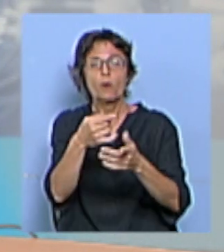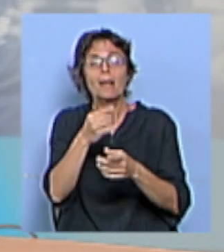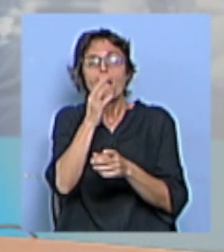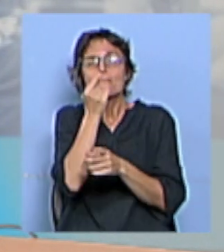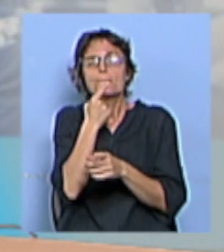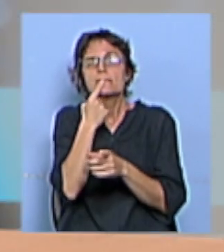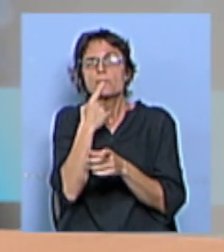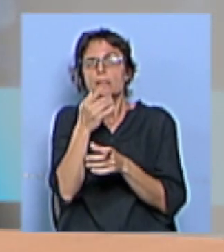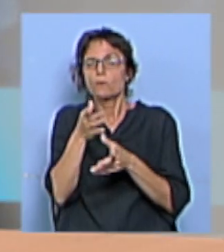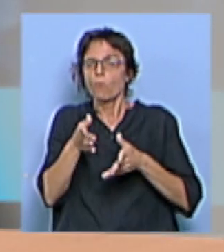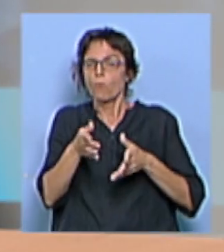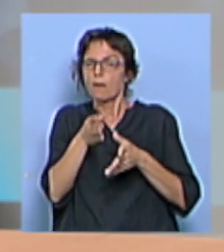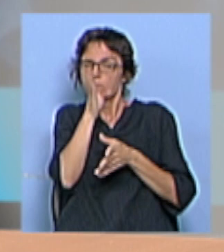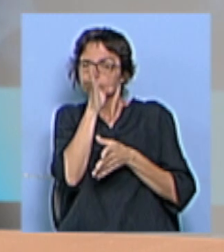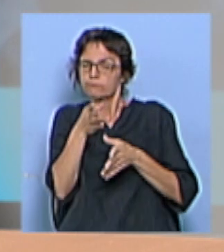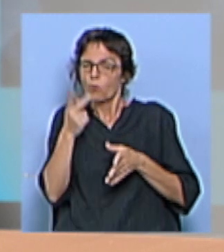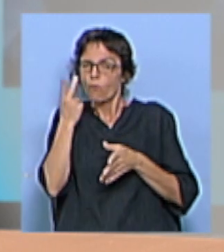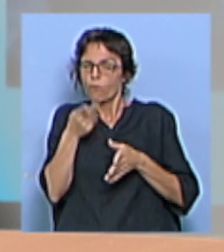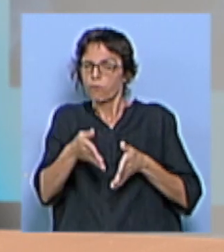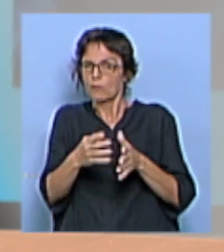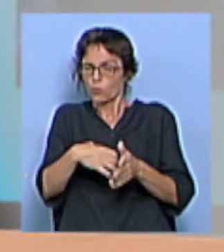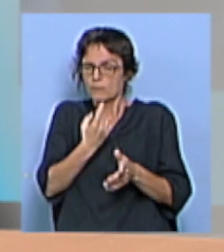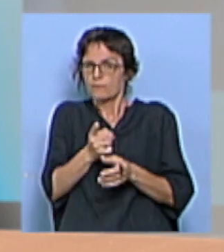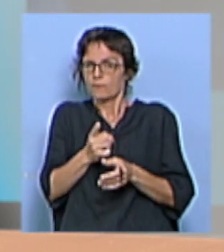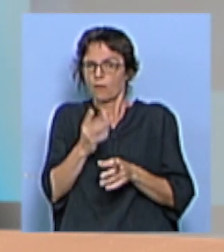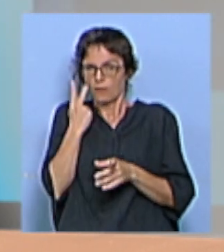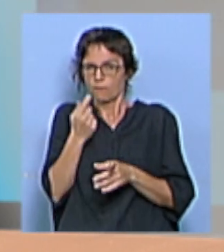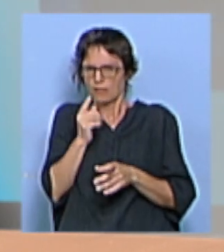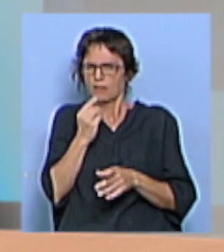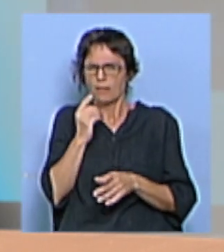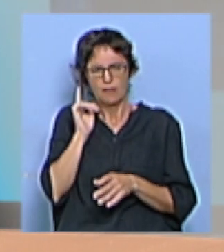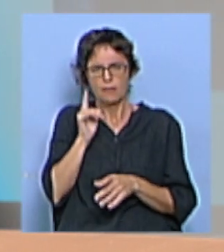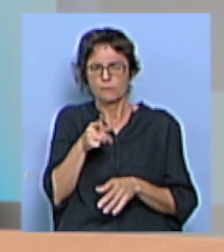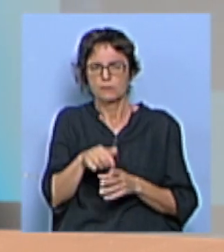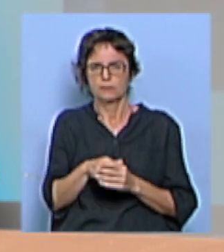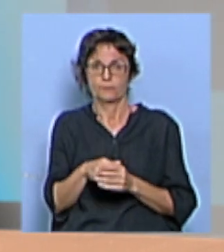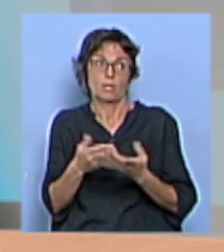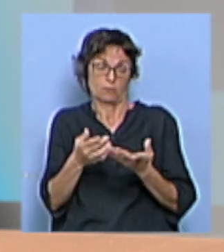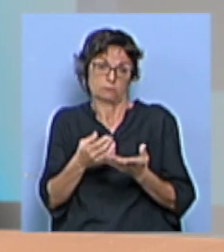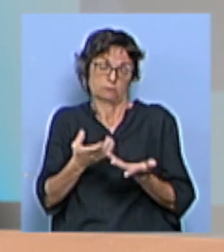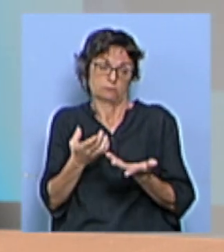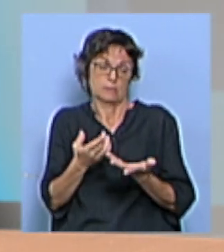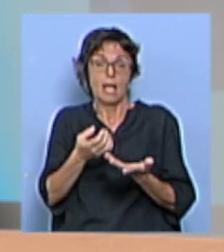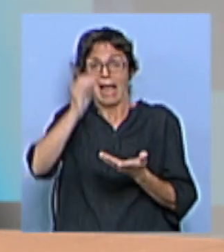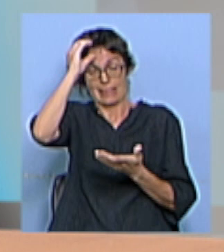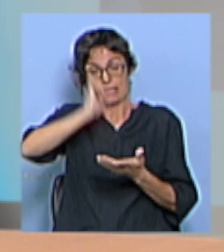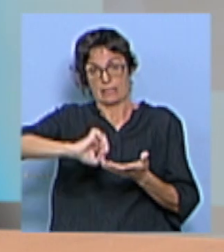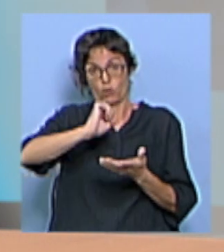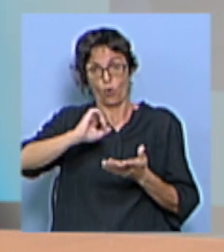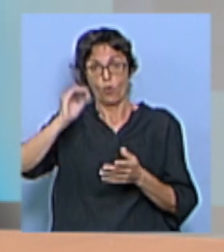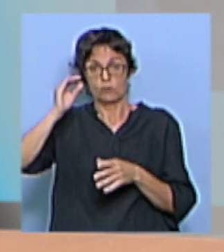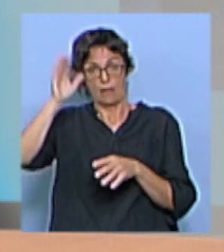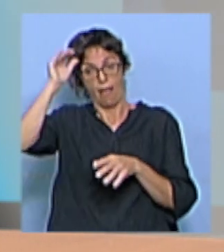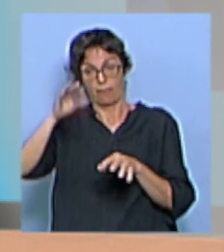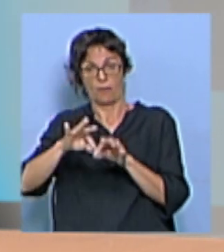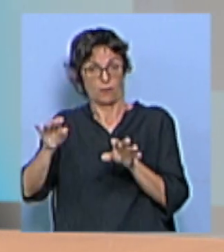O sentido é algo a que não podemos fugir. Se nós tivéssemos uma inteligência puramente animal, uma inteligência, digamos,